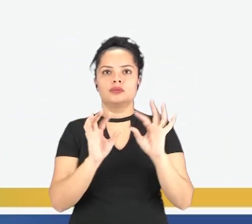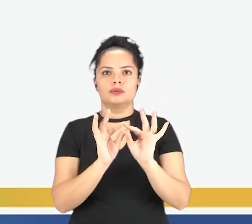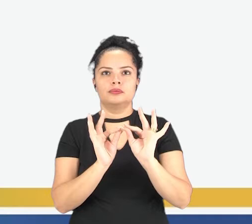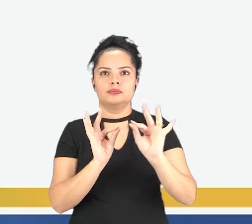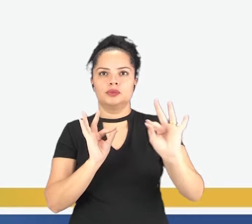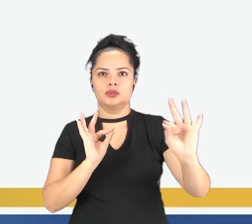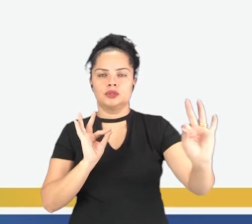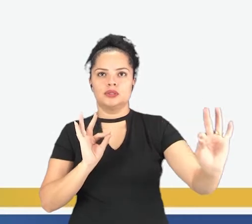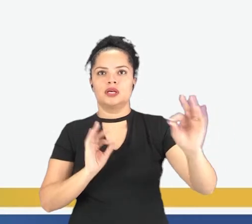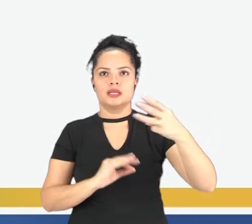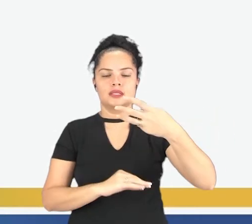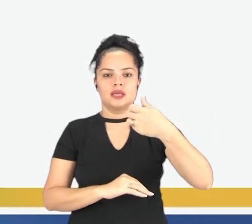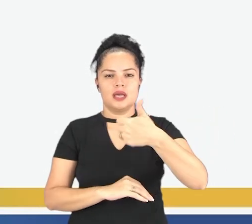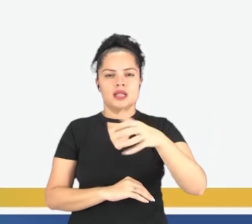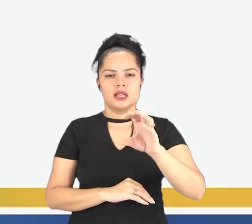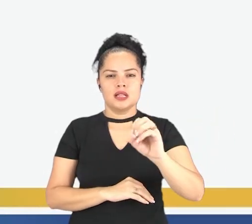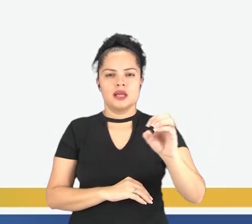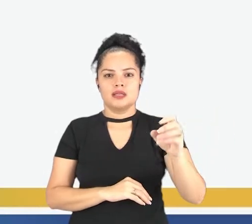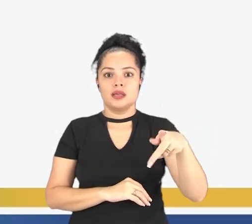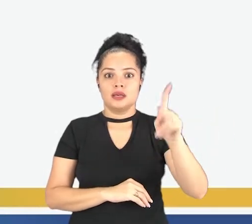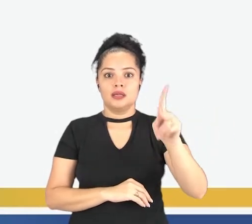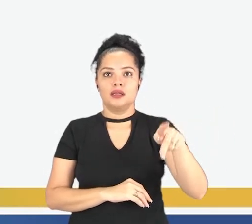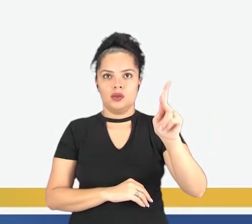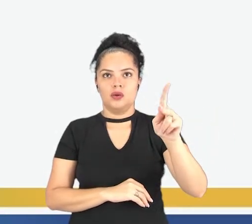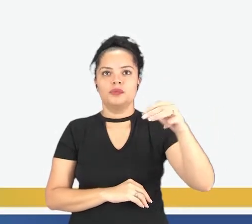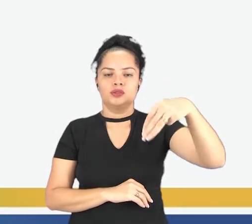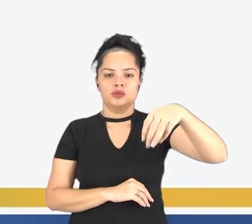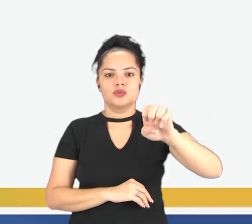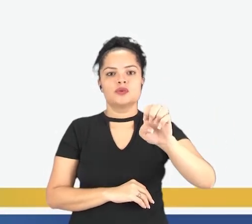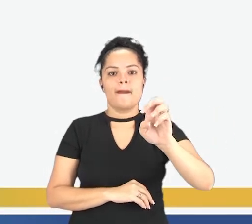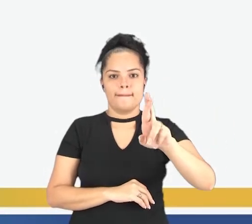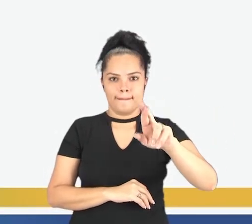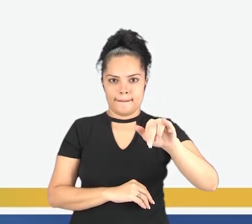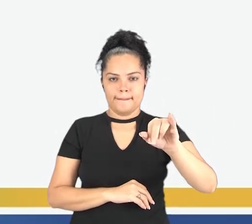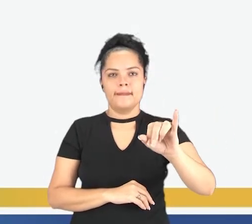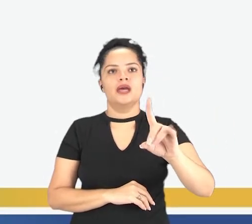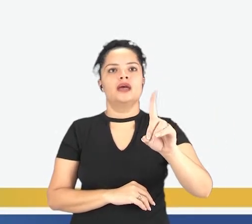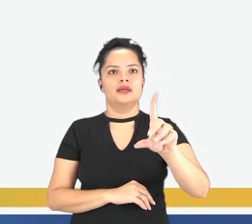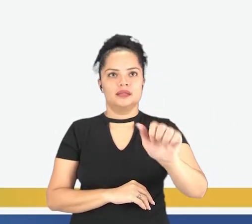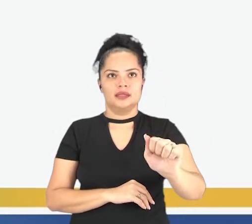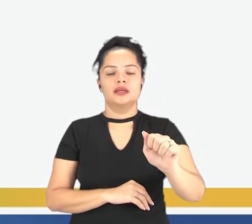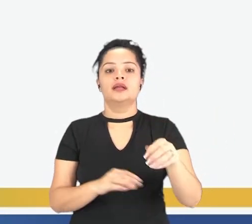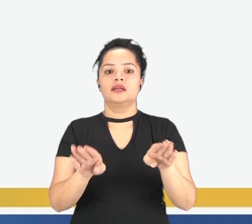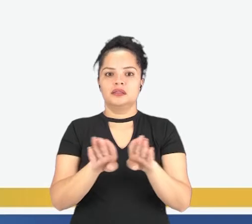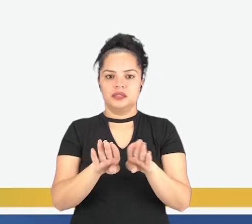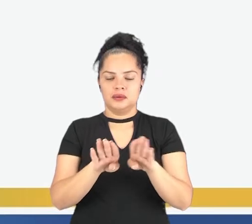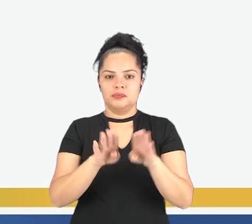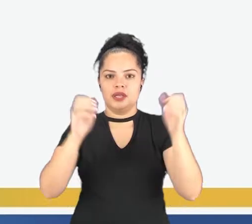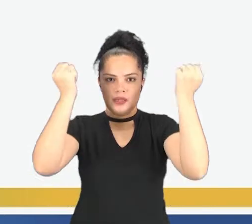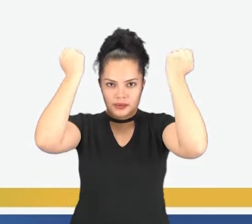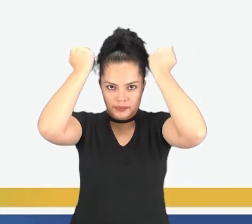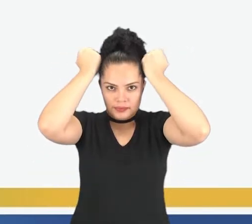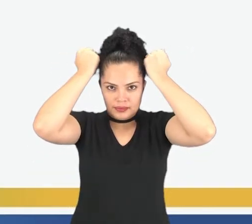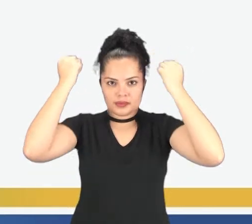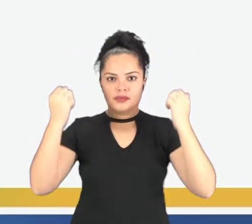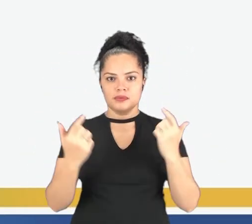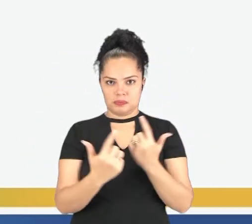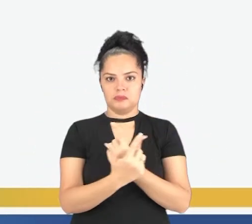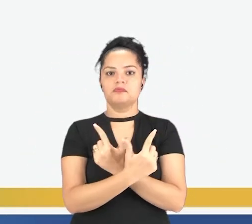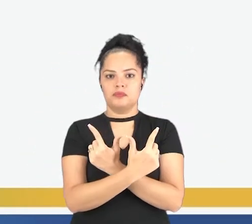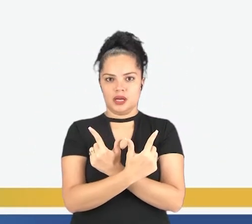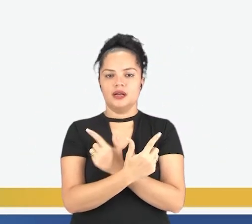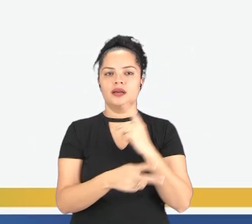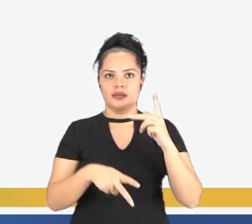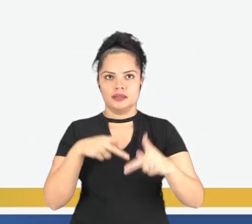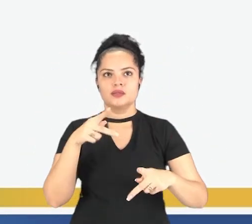quilômetros para oeste de Chichén Itzá. Mayapã foi a capital política dos maias na península de Yucatán, desde os finais